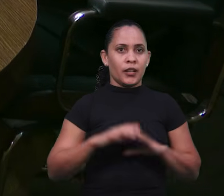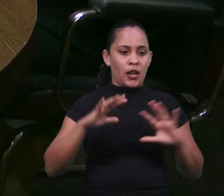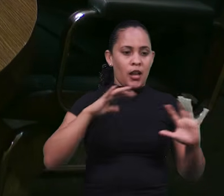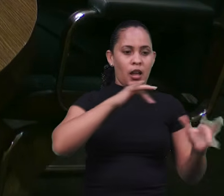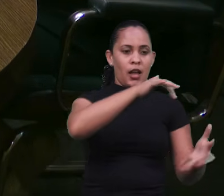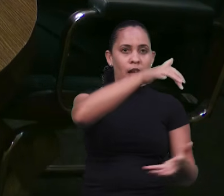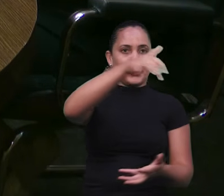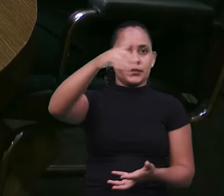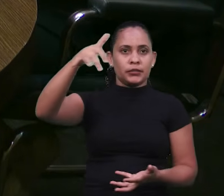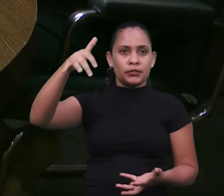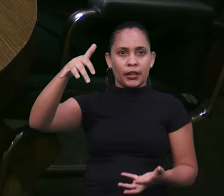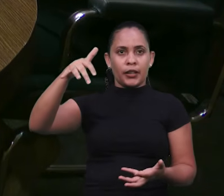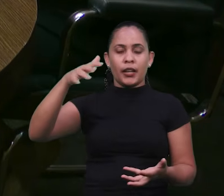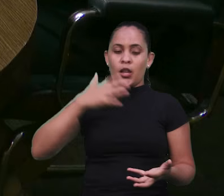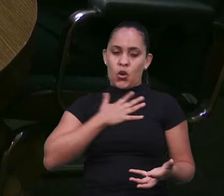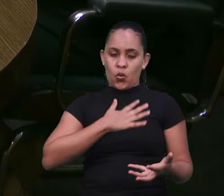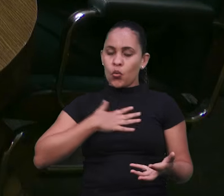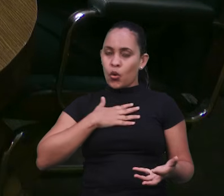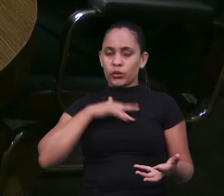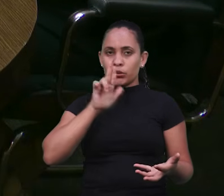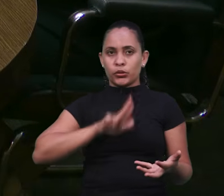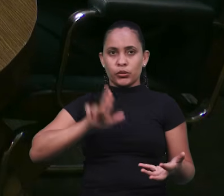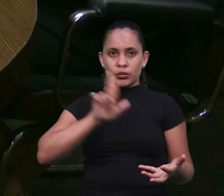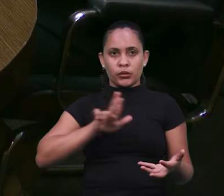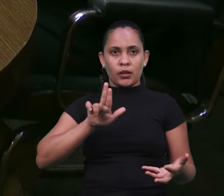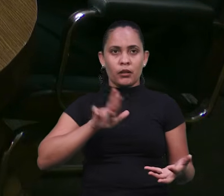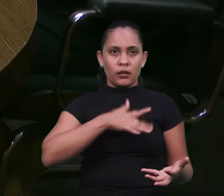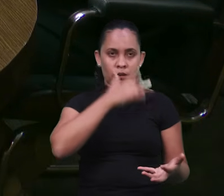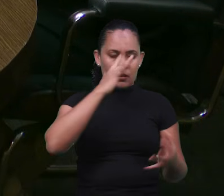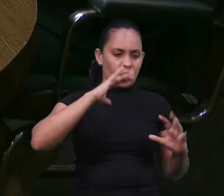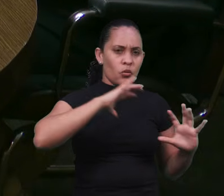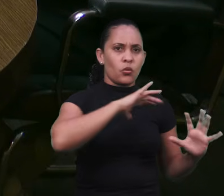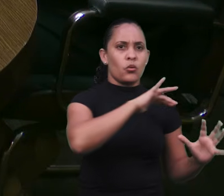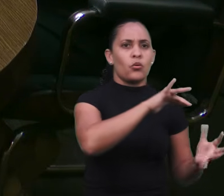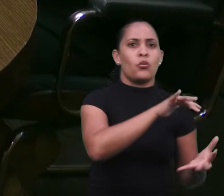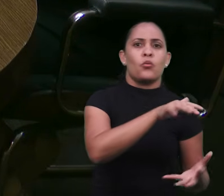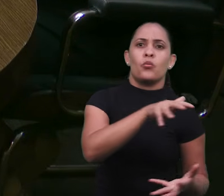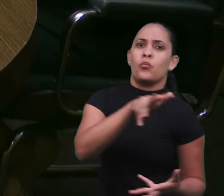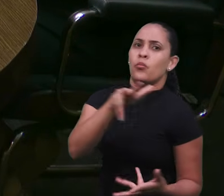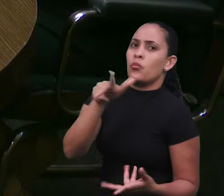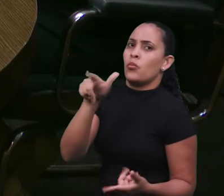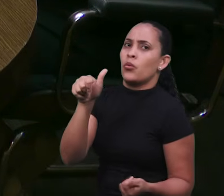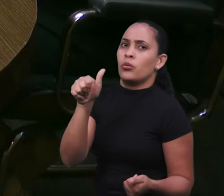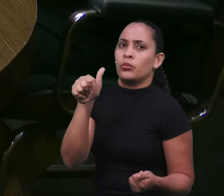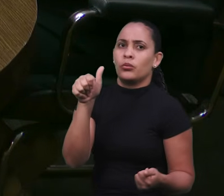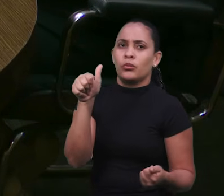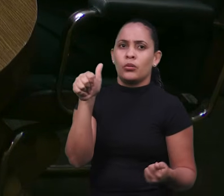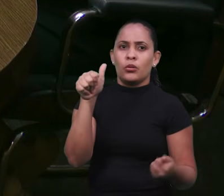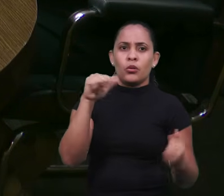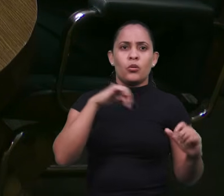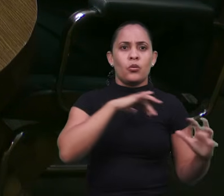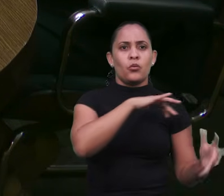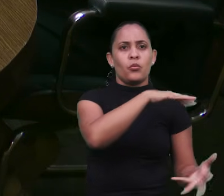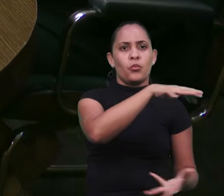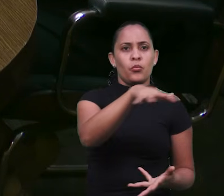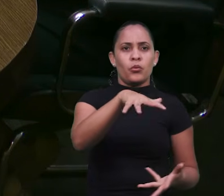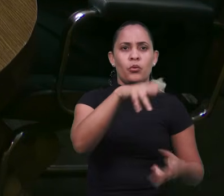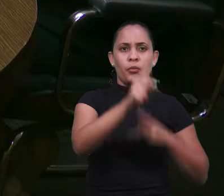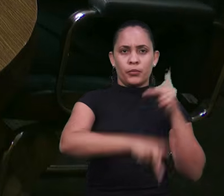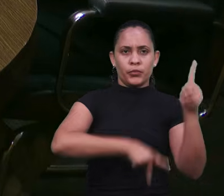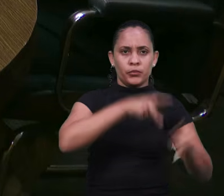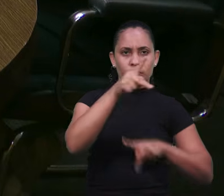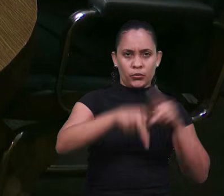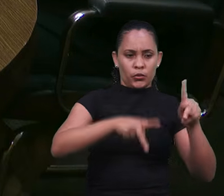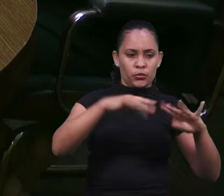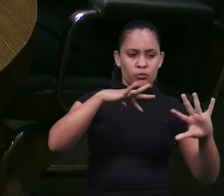vai se mencionar sobre o mundo, né? Porque o mundo tem nos afligido. Uhum. As pessoas fazem só o mundo, só isso aqui fica muito. Então, faz que as pessoas